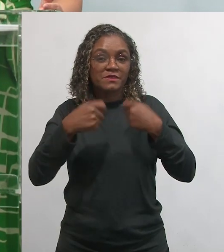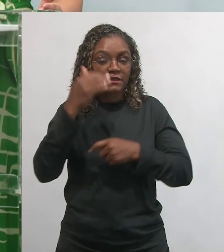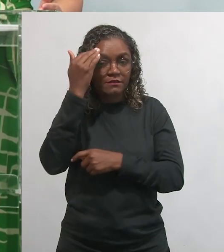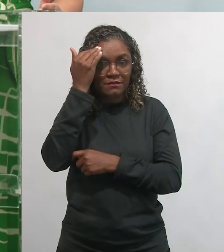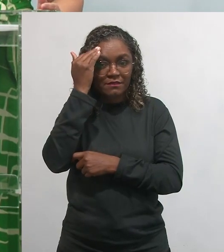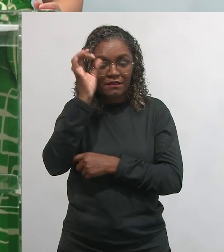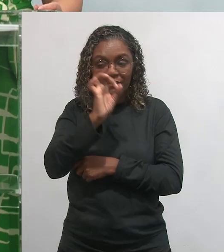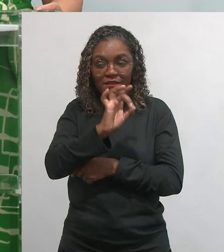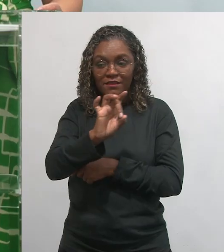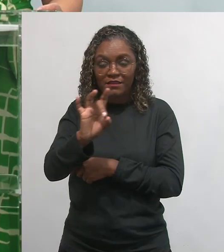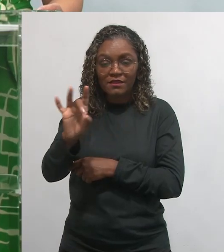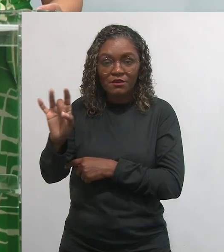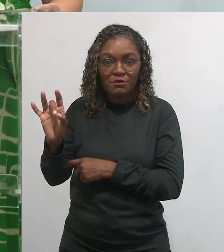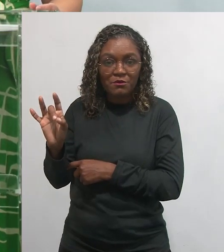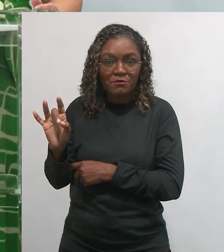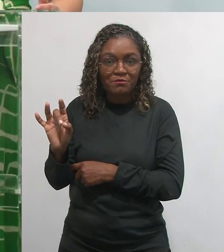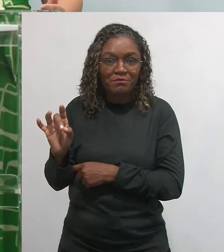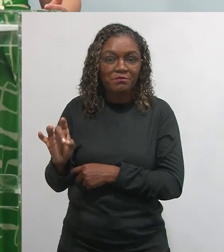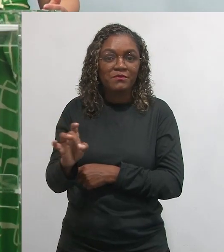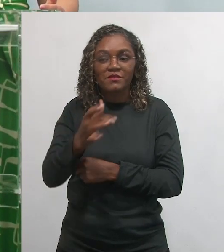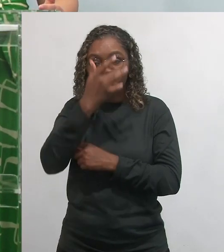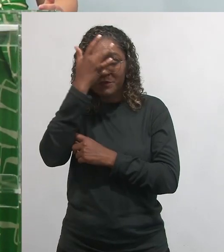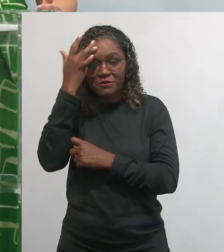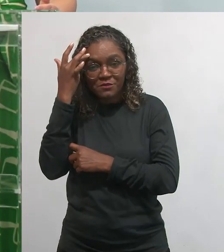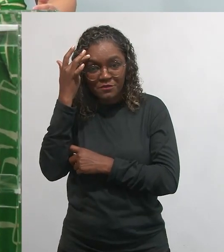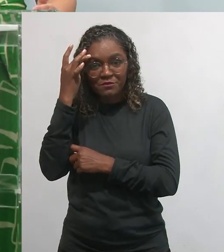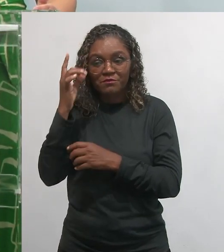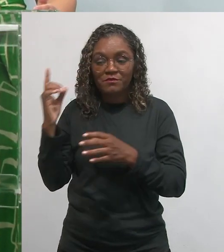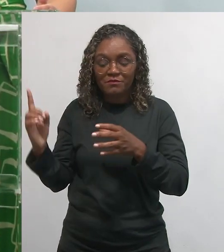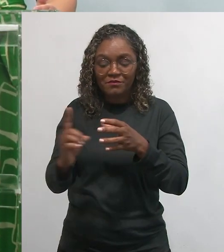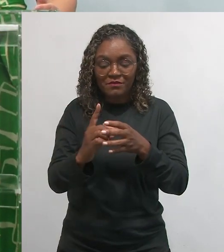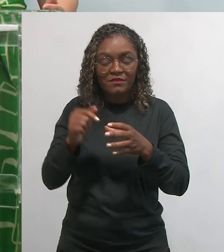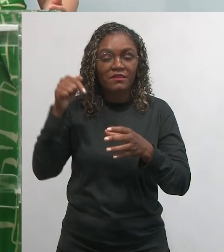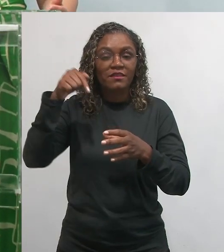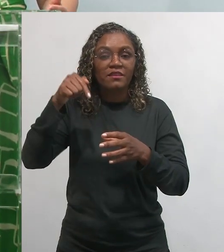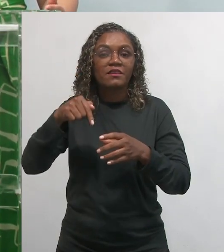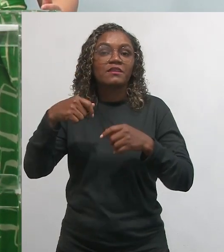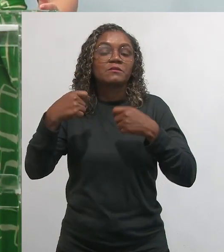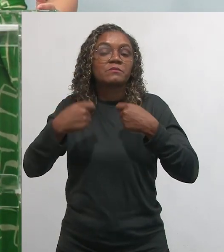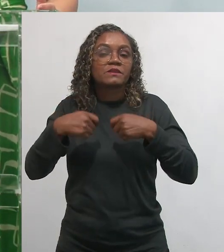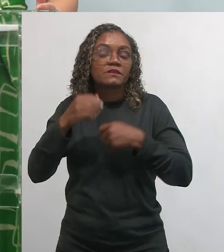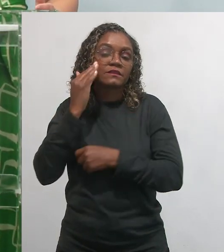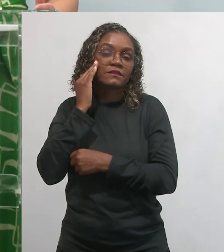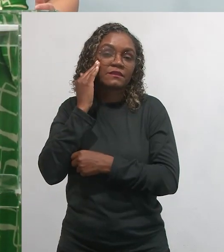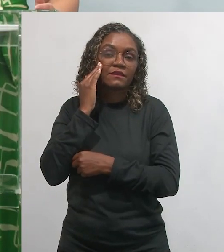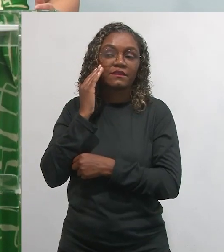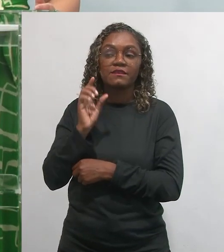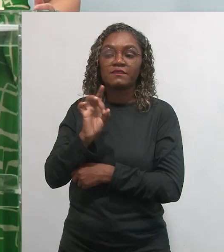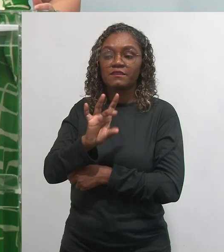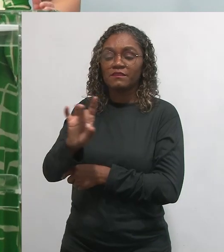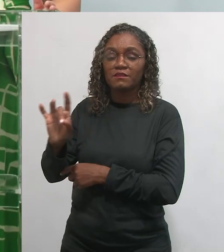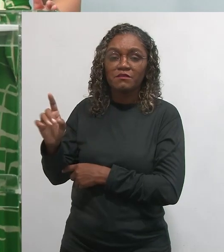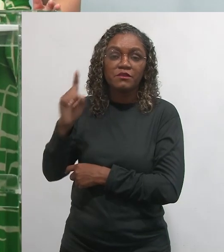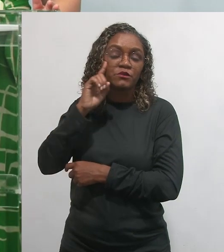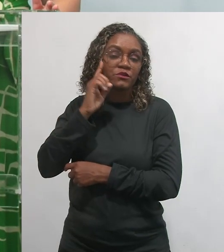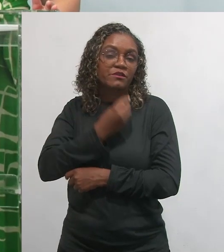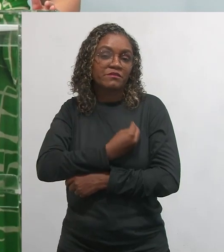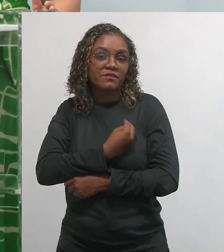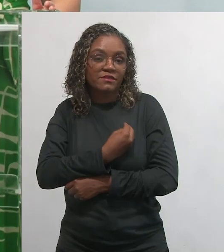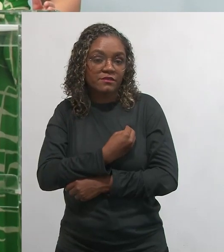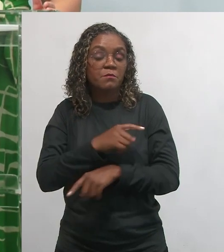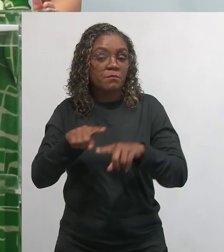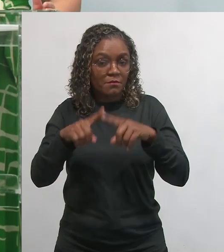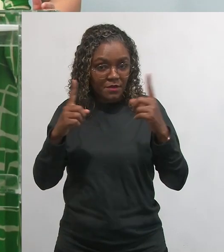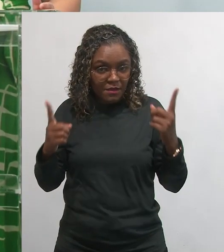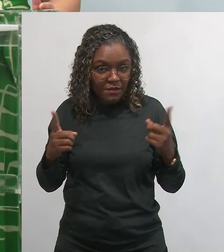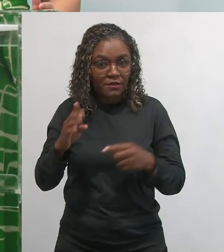precisa entender o que cada membro que pertence a essa unidade escolar vive no cotidiano, mas, acima de